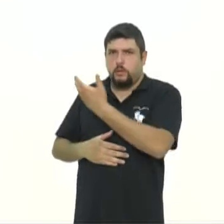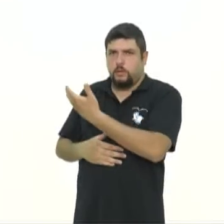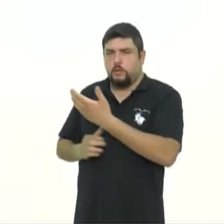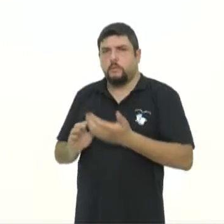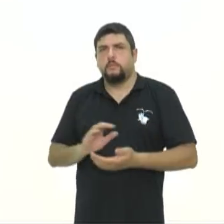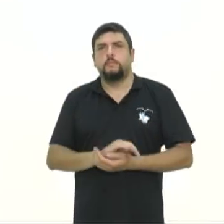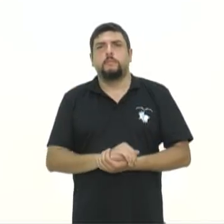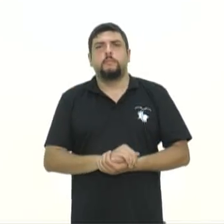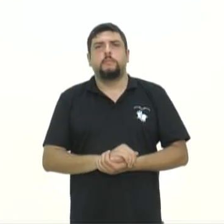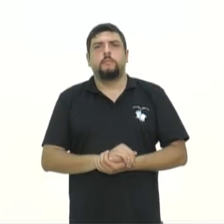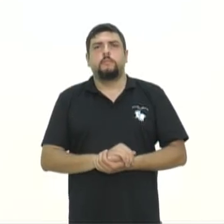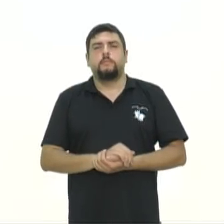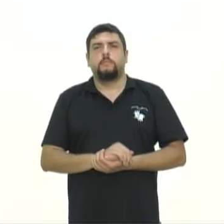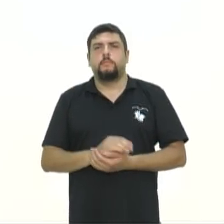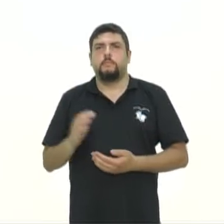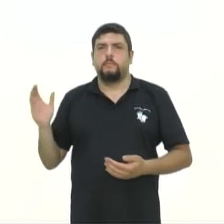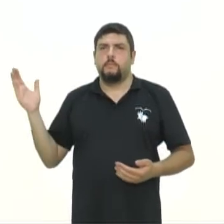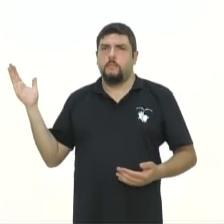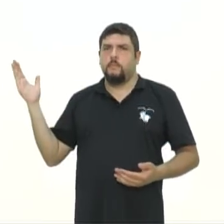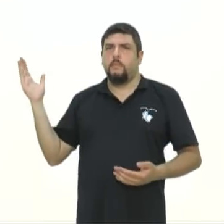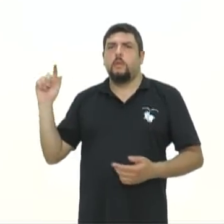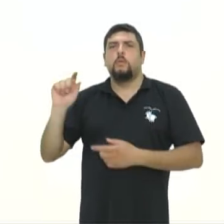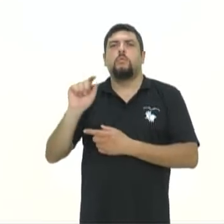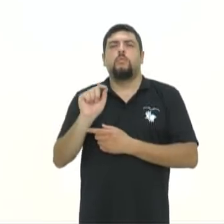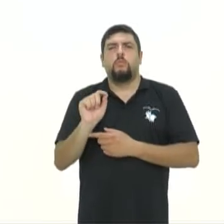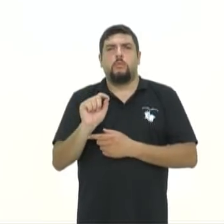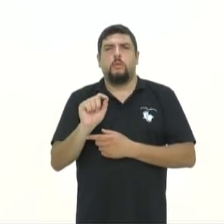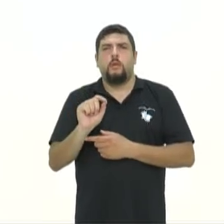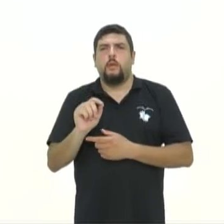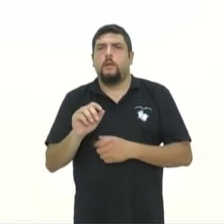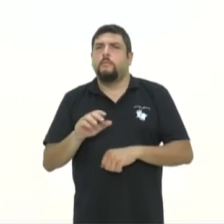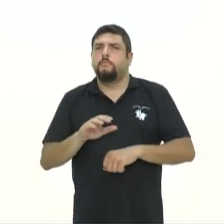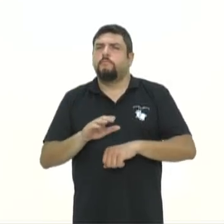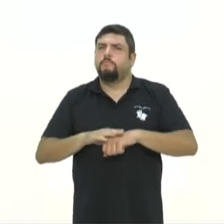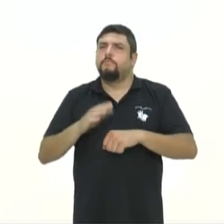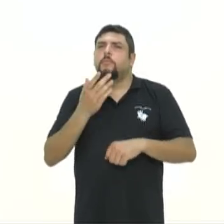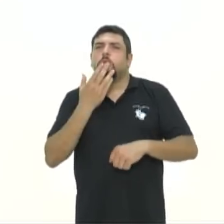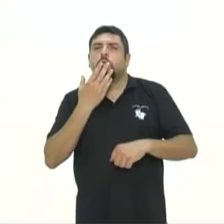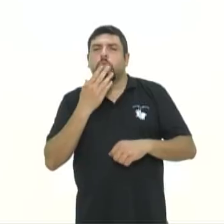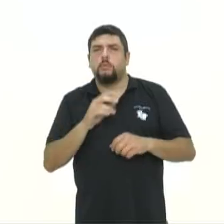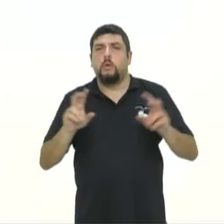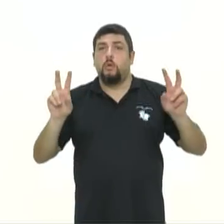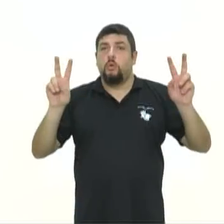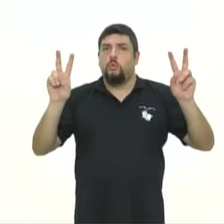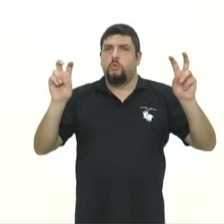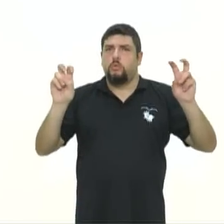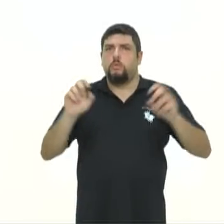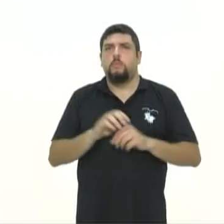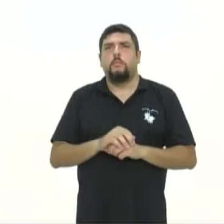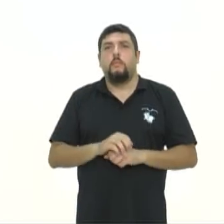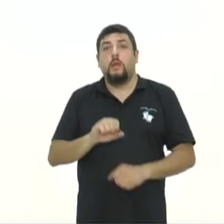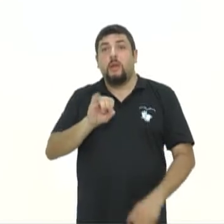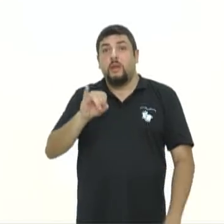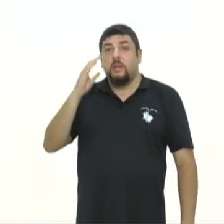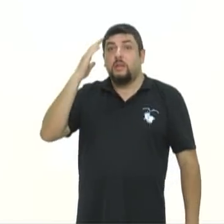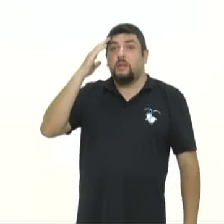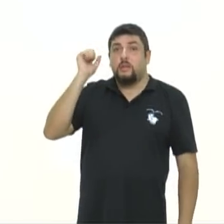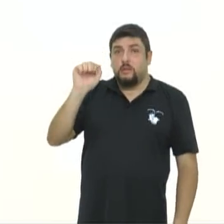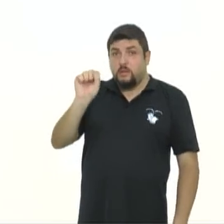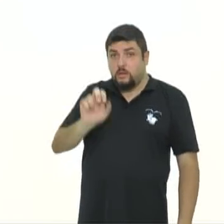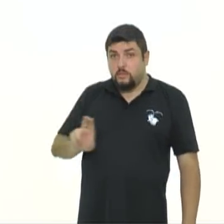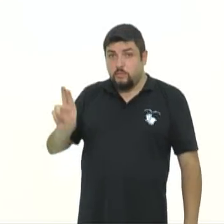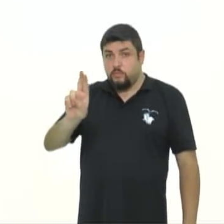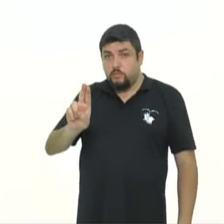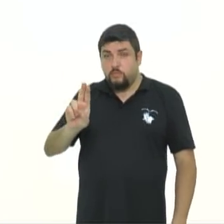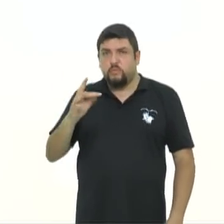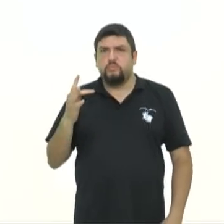gente tem uma tirinha bem colorida, né, bem bacana de analisar, e o título, Sabendo Usar Não Vai